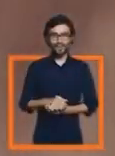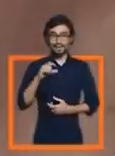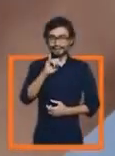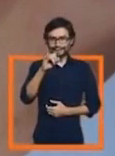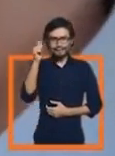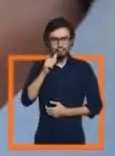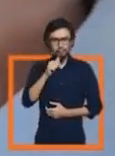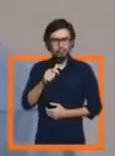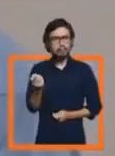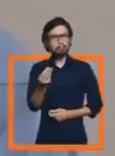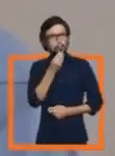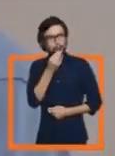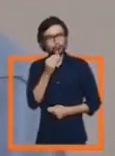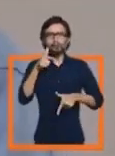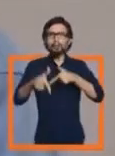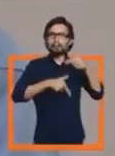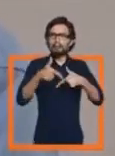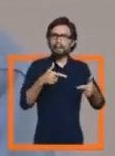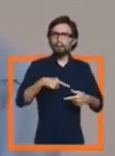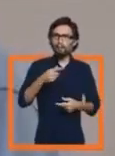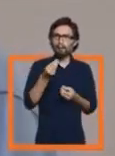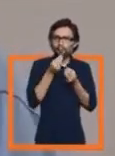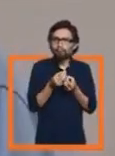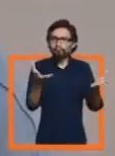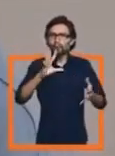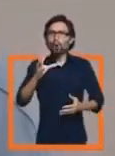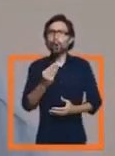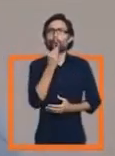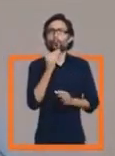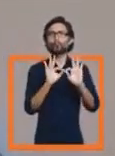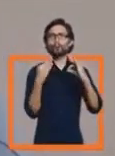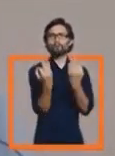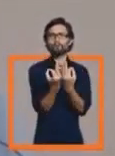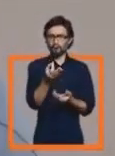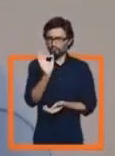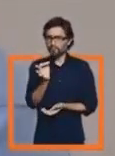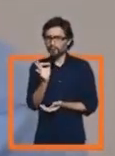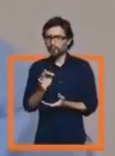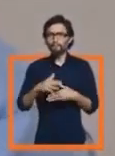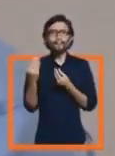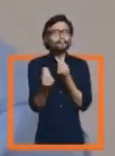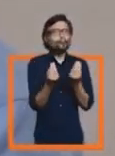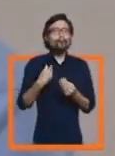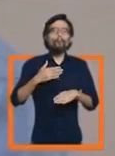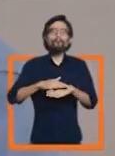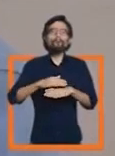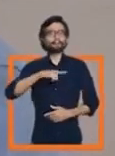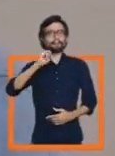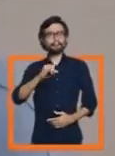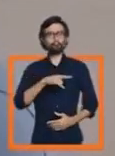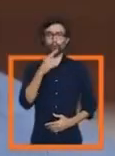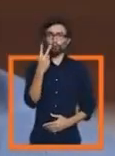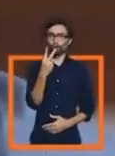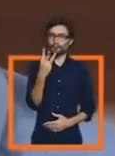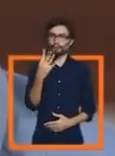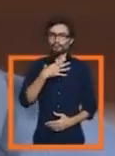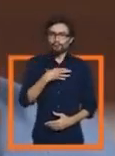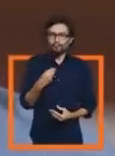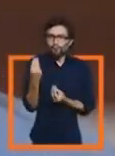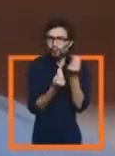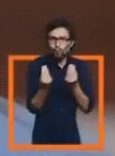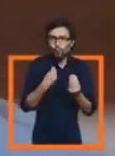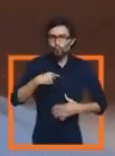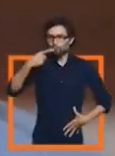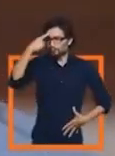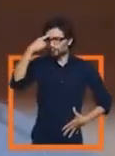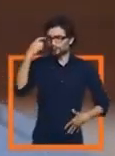Se a mulher puder trabalhar, é claro que tem uma chance melhor para a família, né? Mas como é que ela vai fazer isso com 1 filho, 2 filhos, 3 filhos? Era